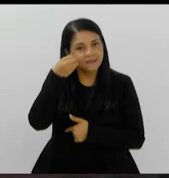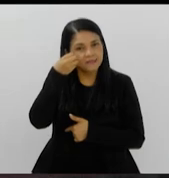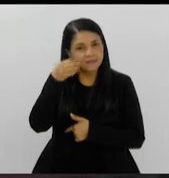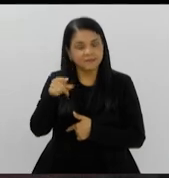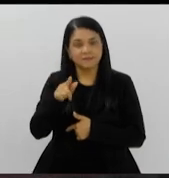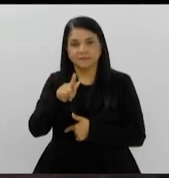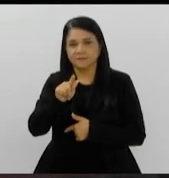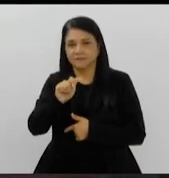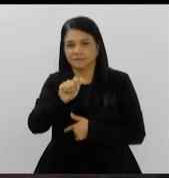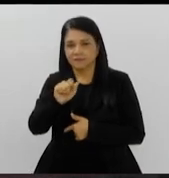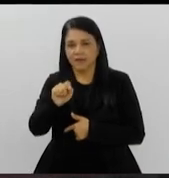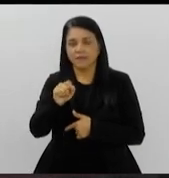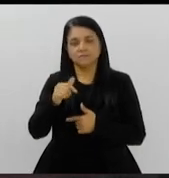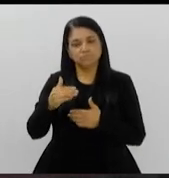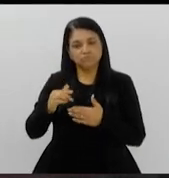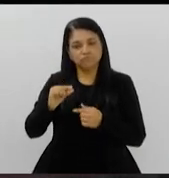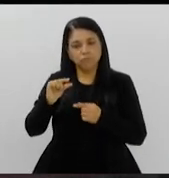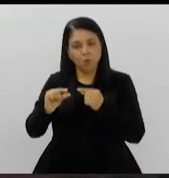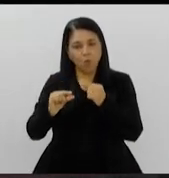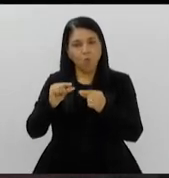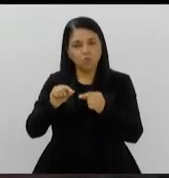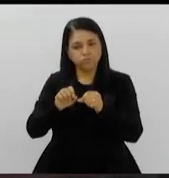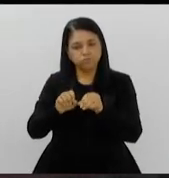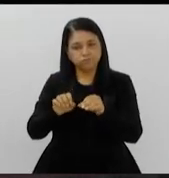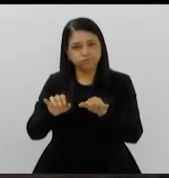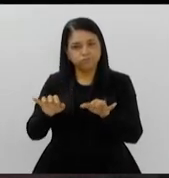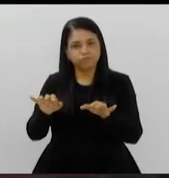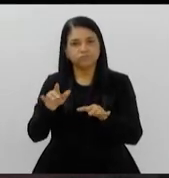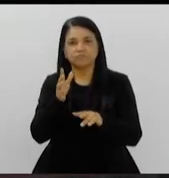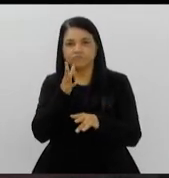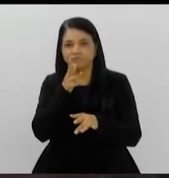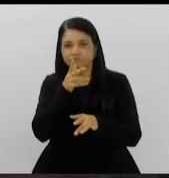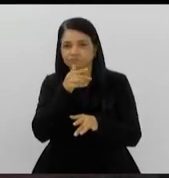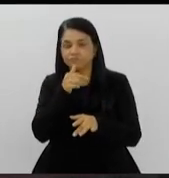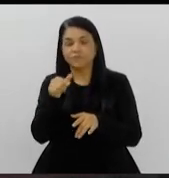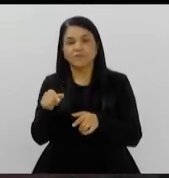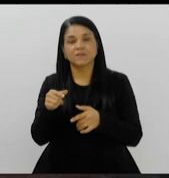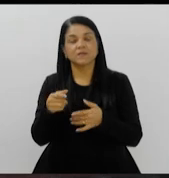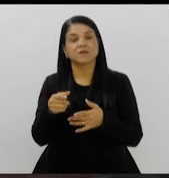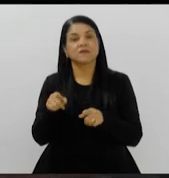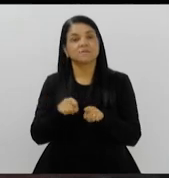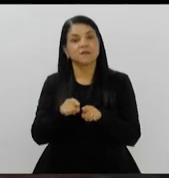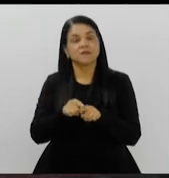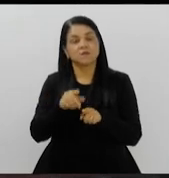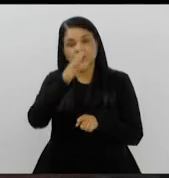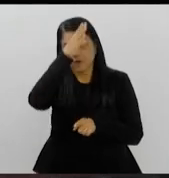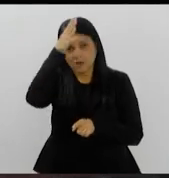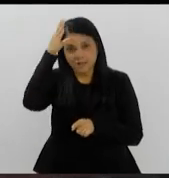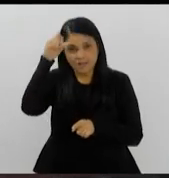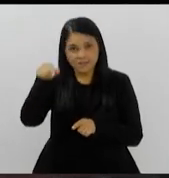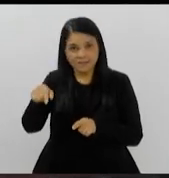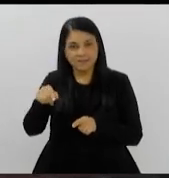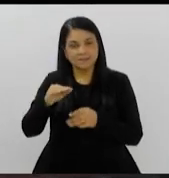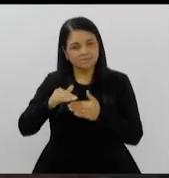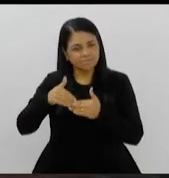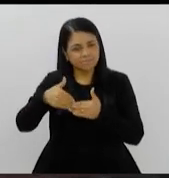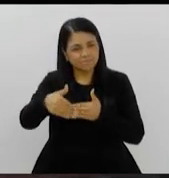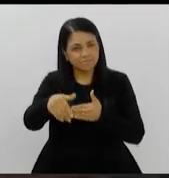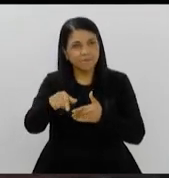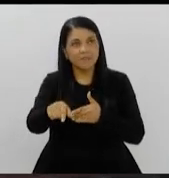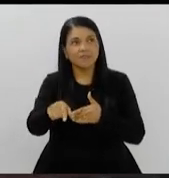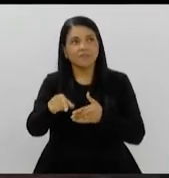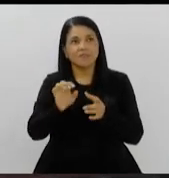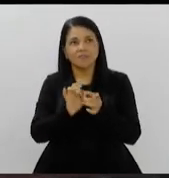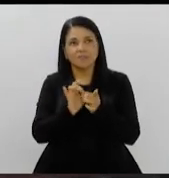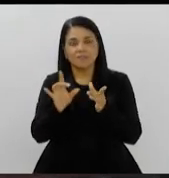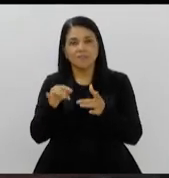gás está chegando aos poucos, em ritmo mais lento. A liberação para o mercado consumidor está previsto agora